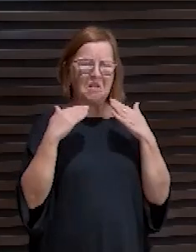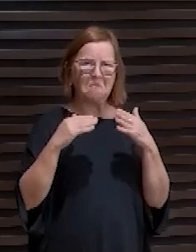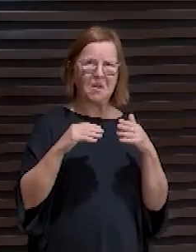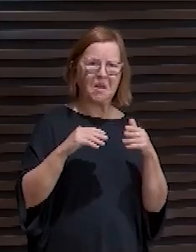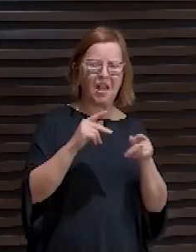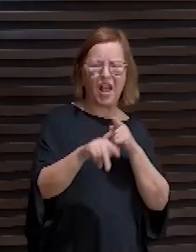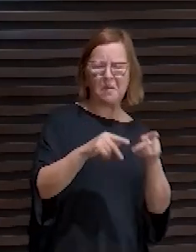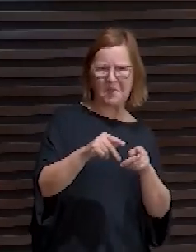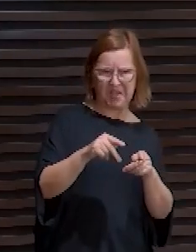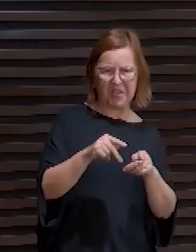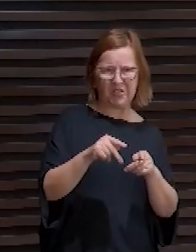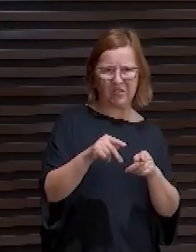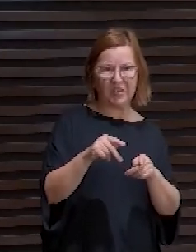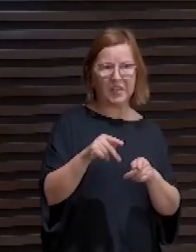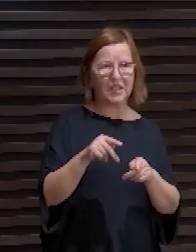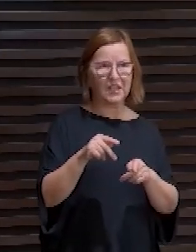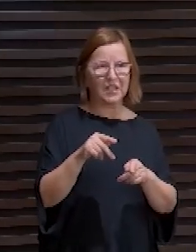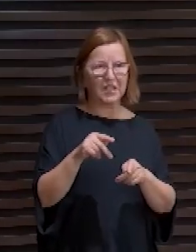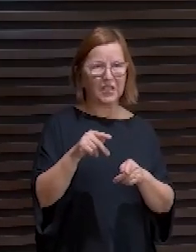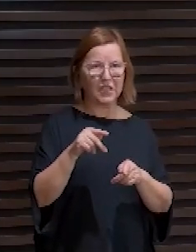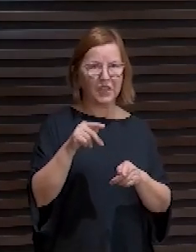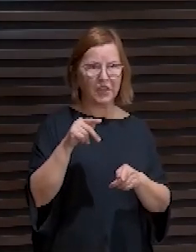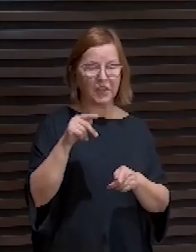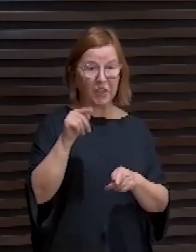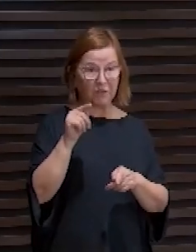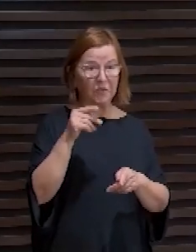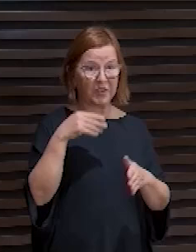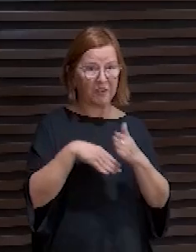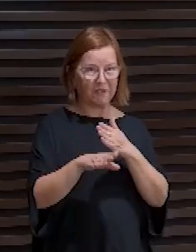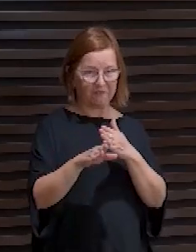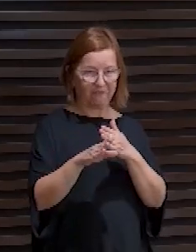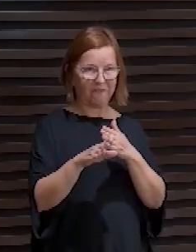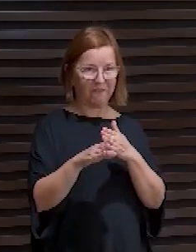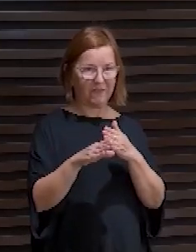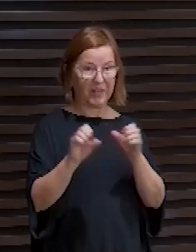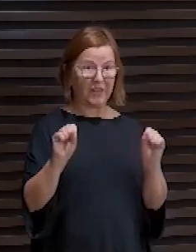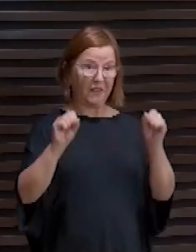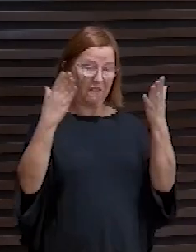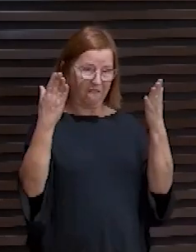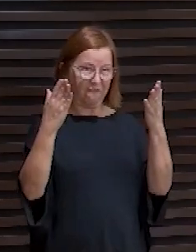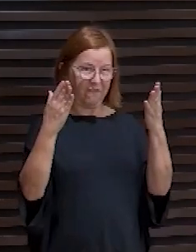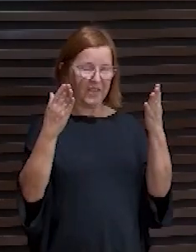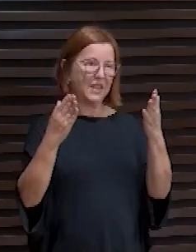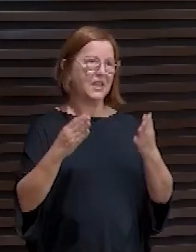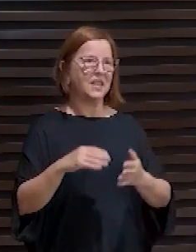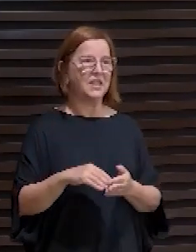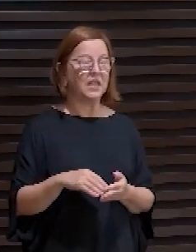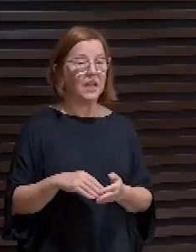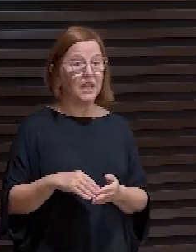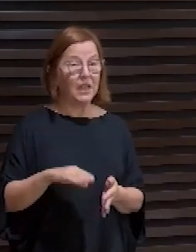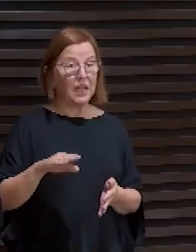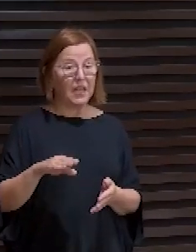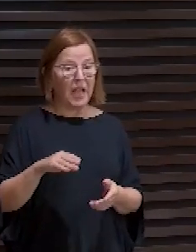nessas festas, você é bem aceito? Ou as pessoas, pelo seu testemunho